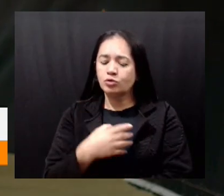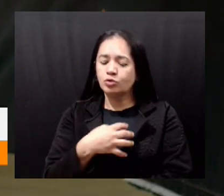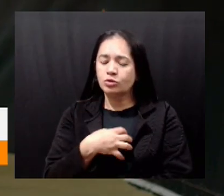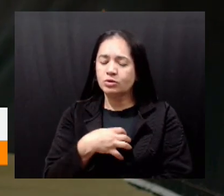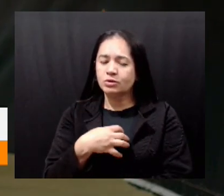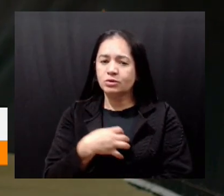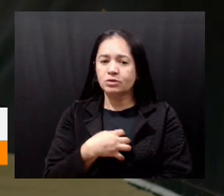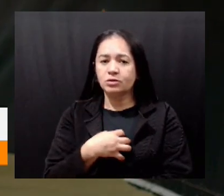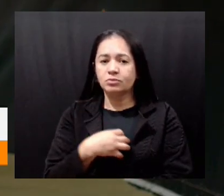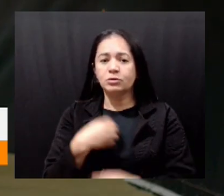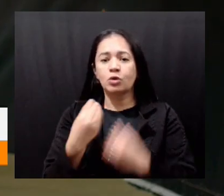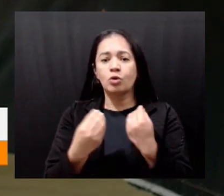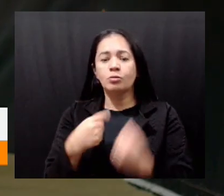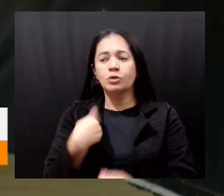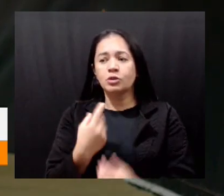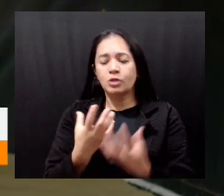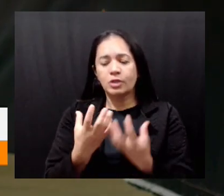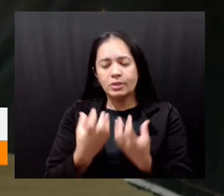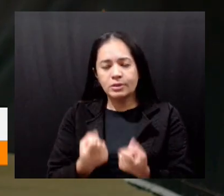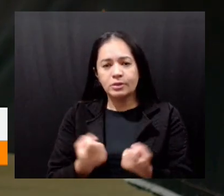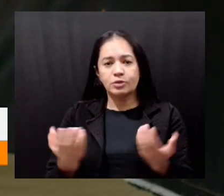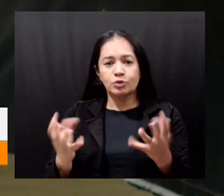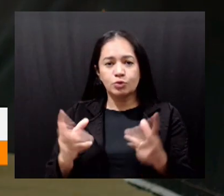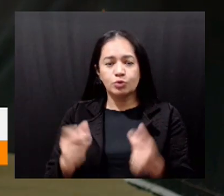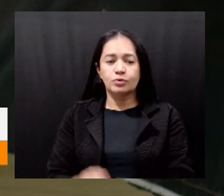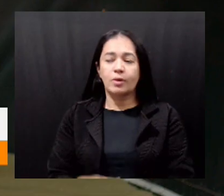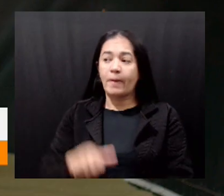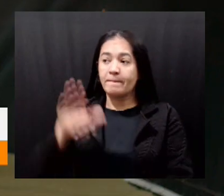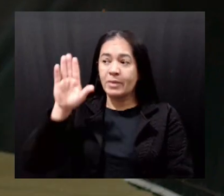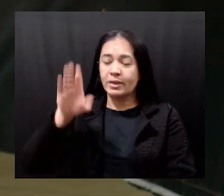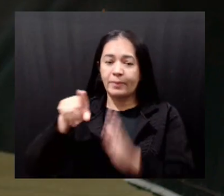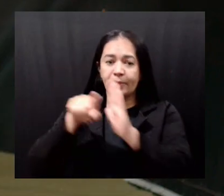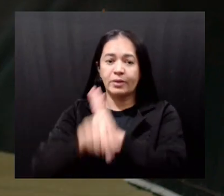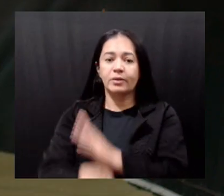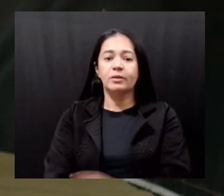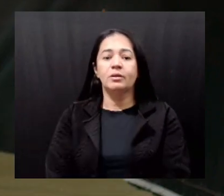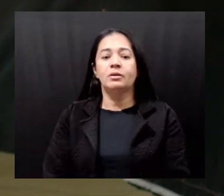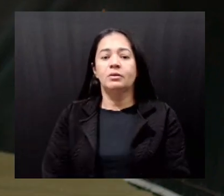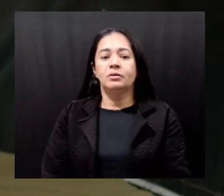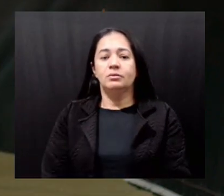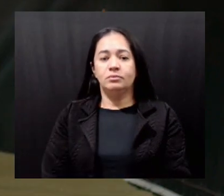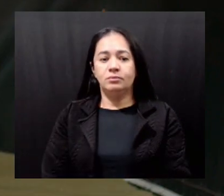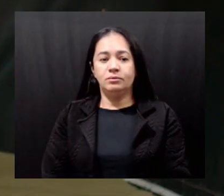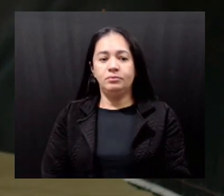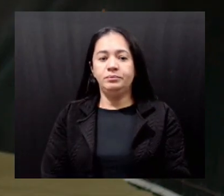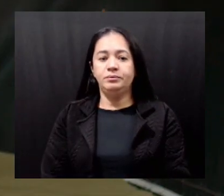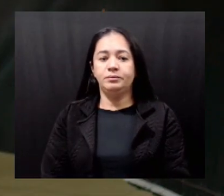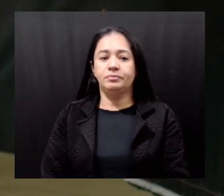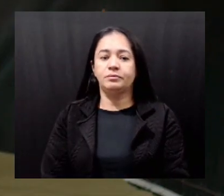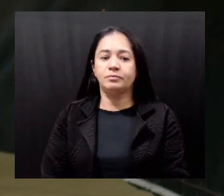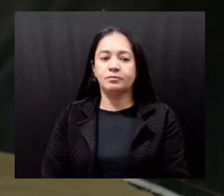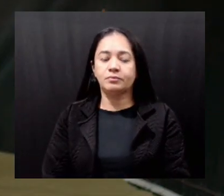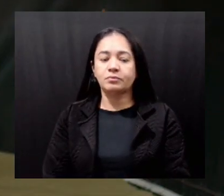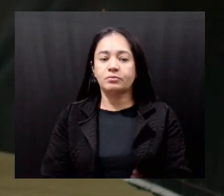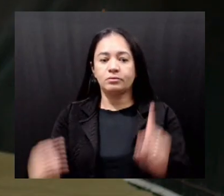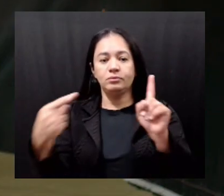tá? 8h45, tem mais perguntas? Vamos lá. Pergunta agora, nós vamos direcionar, deixa eu ver, é a Flávia